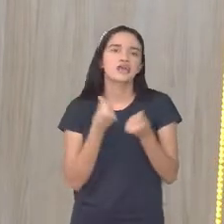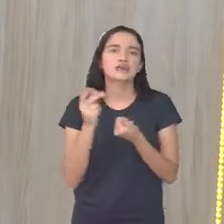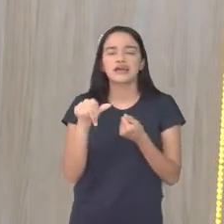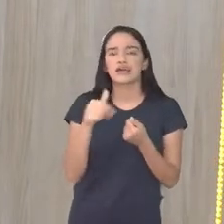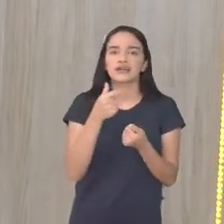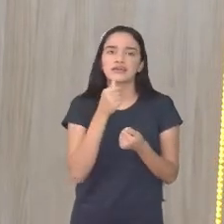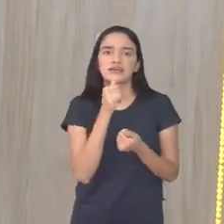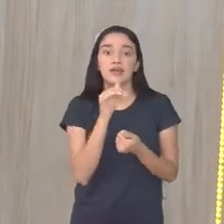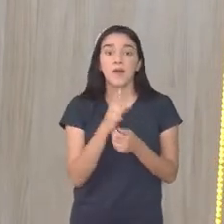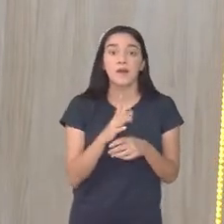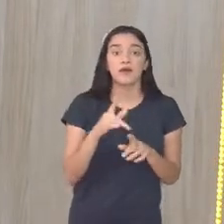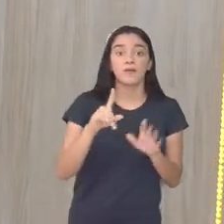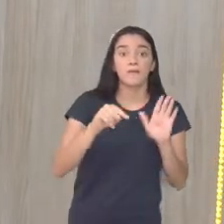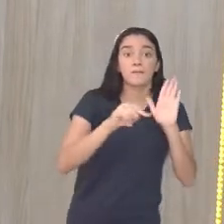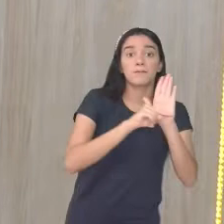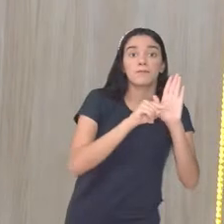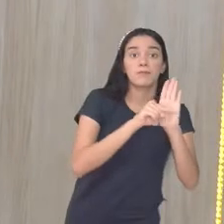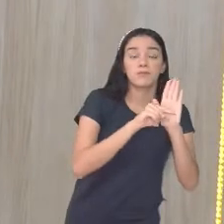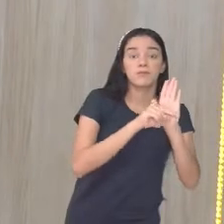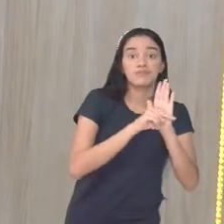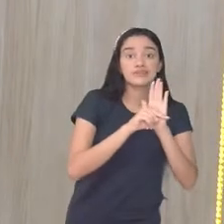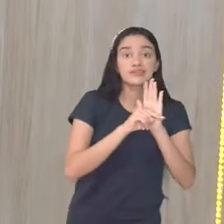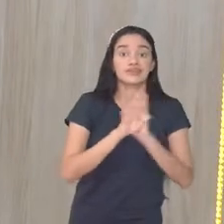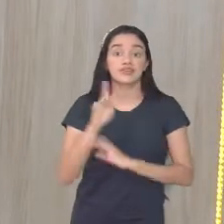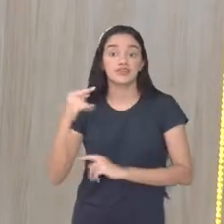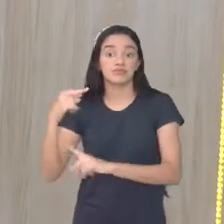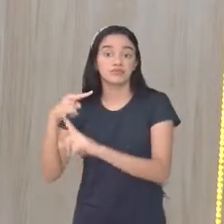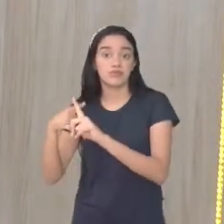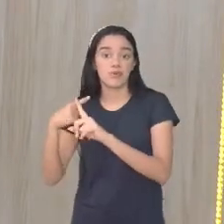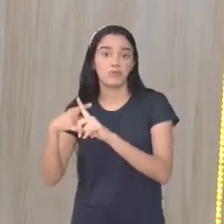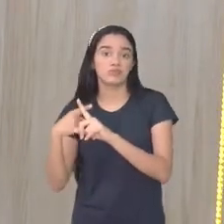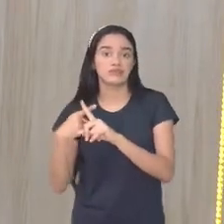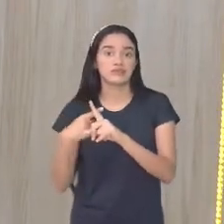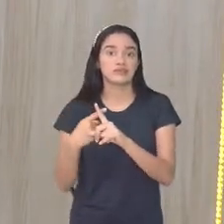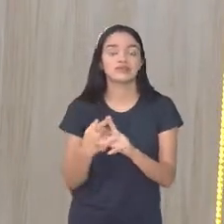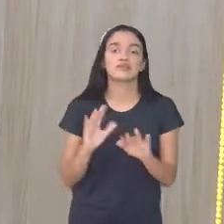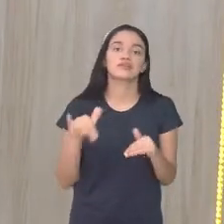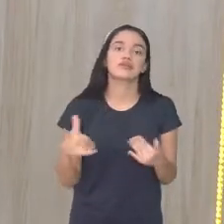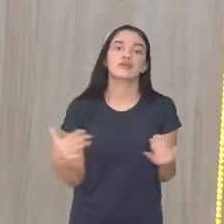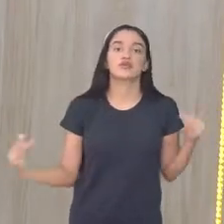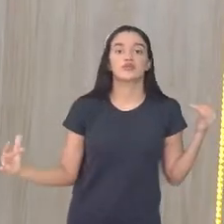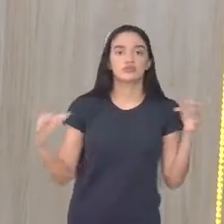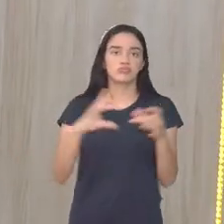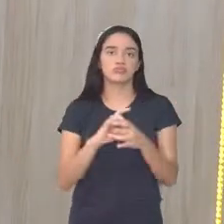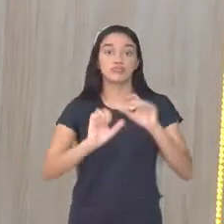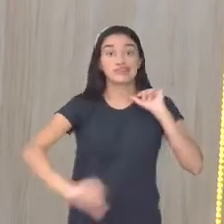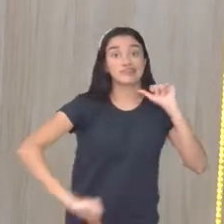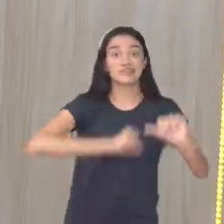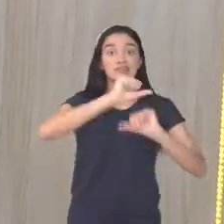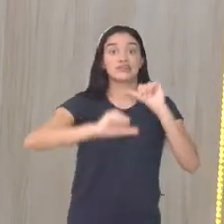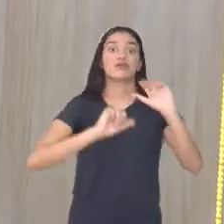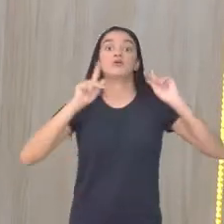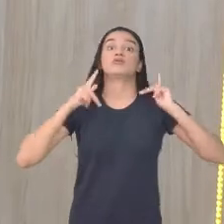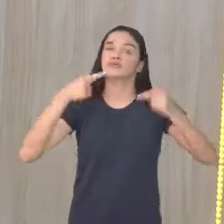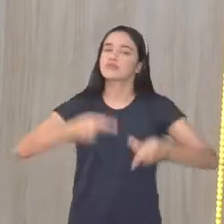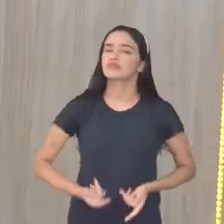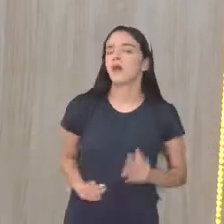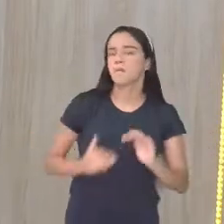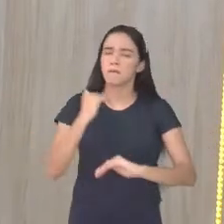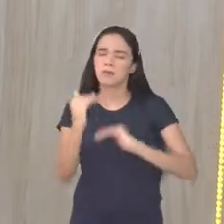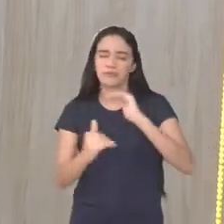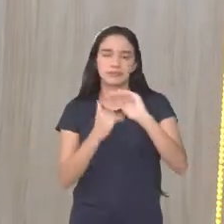Para comprar essas obras. Inclusive, né? Para o artista trabalhar, ele tinha que receber um patrocínio,